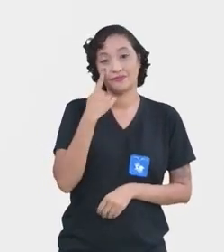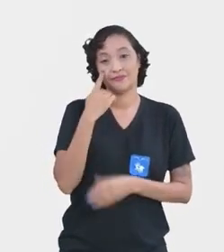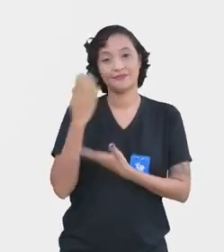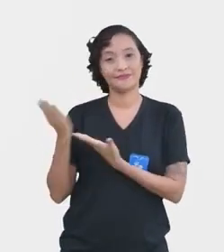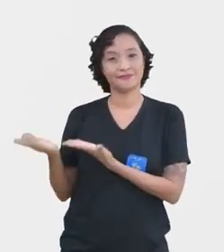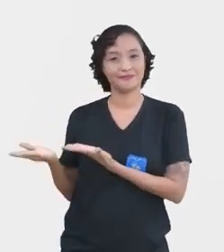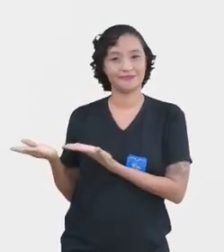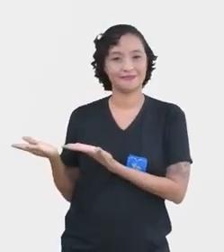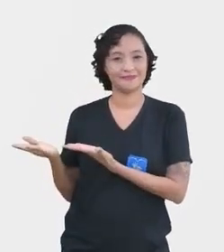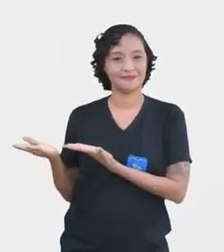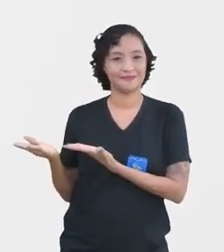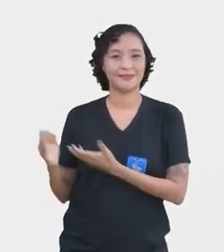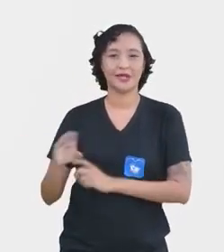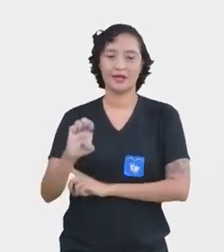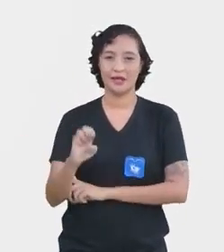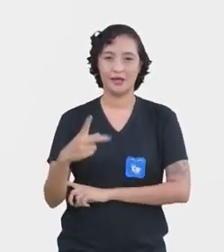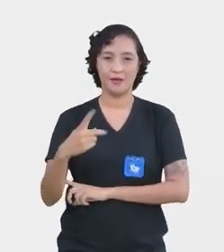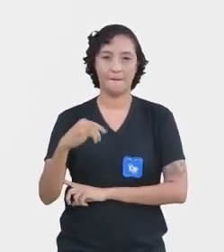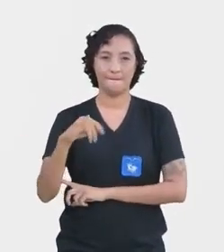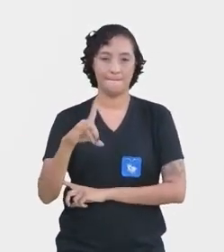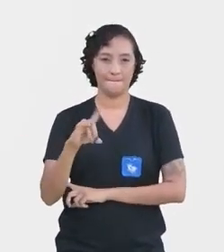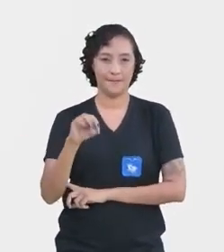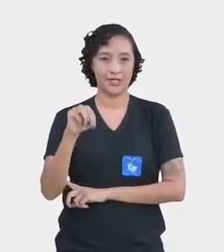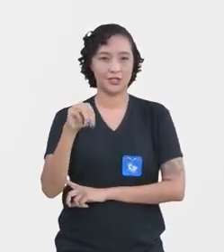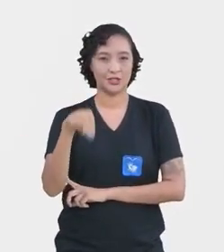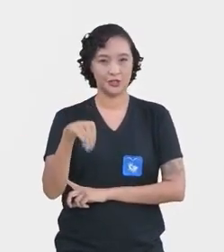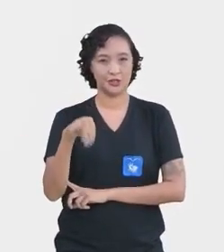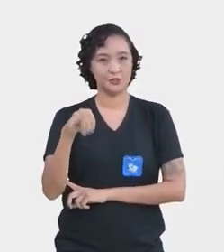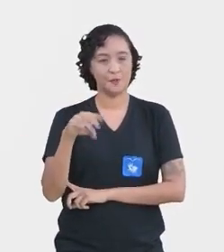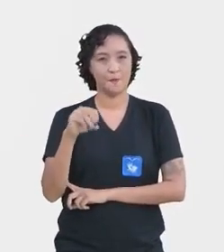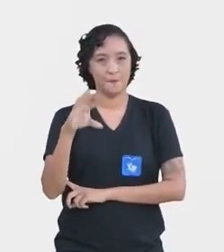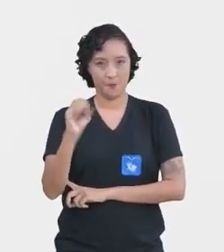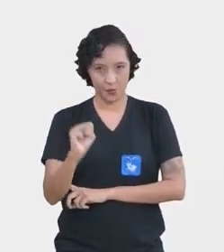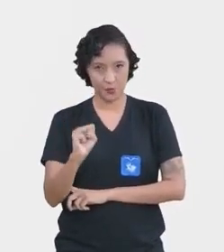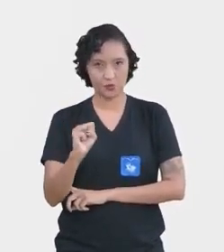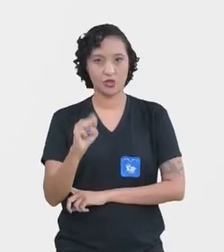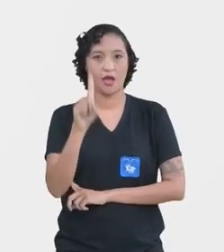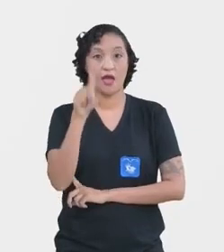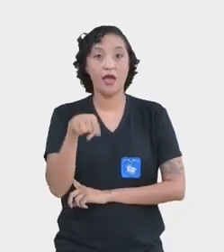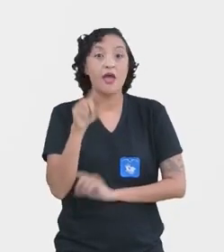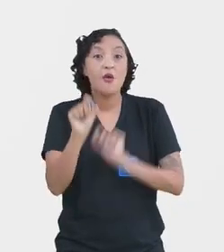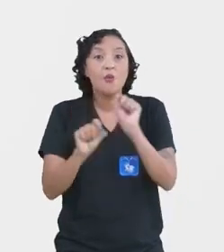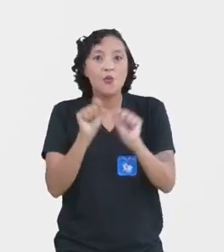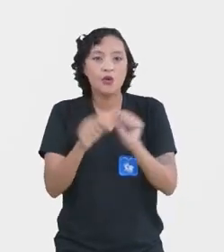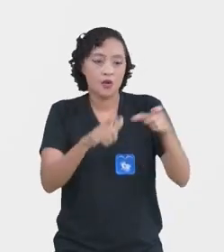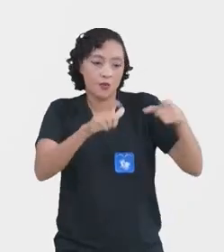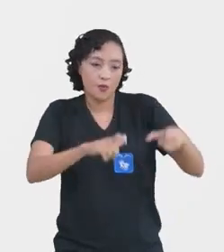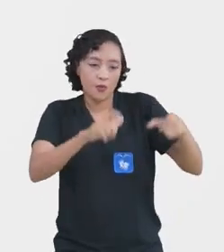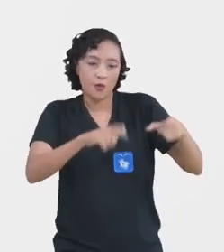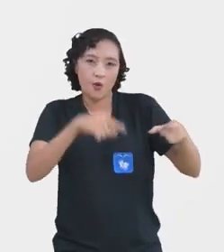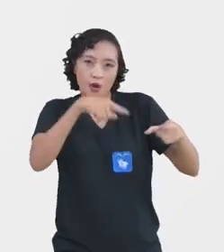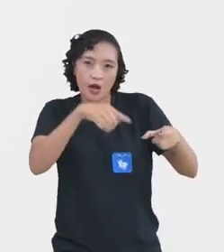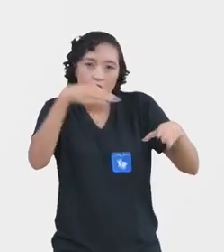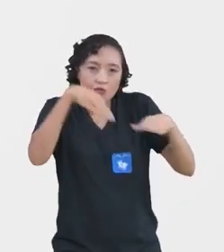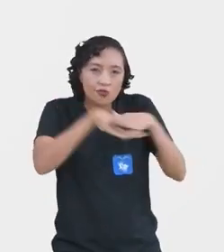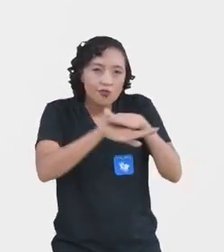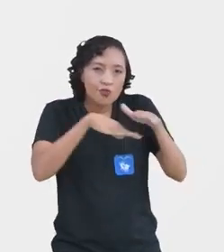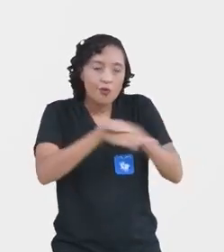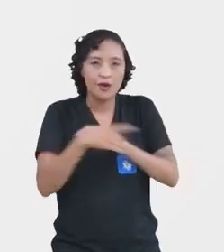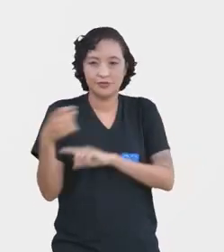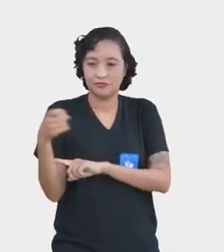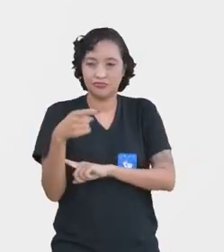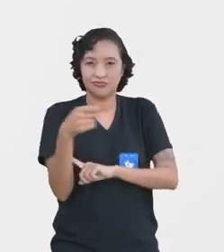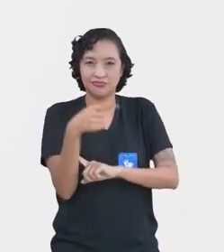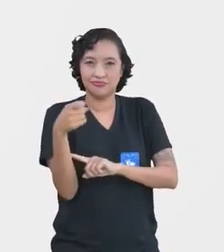epidídimos armazenam os espermatozoides. É uma bolsa onde os espermatozoides ali ficam, tá bom? De